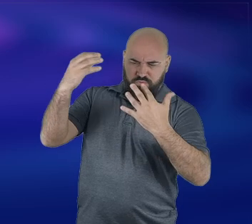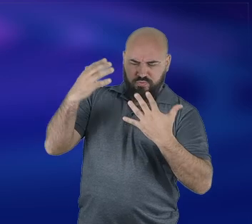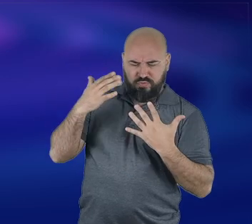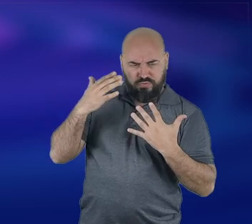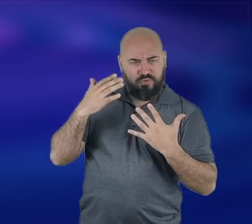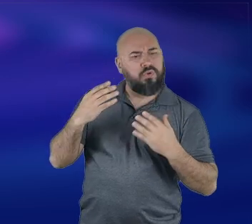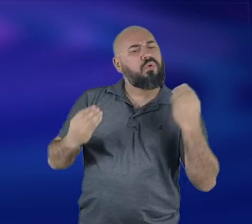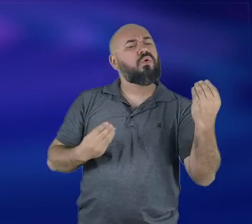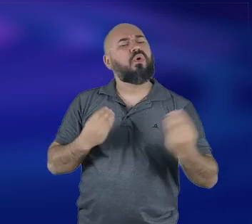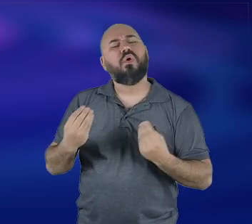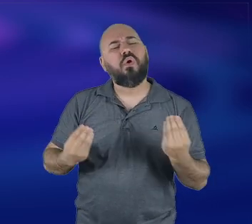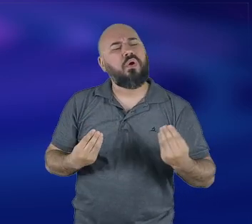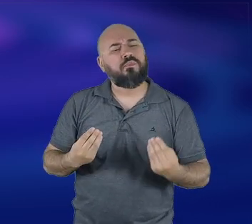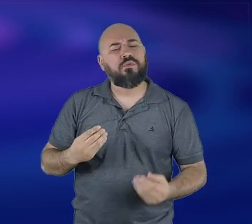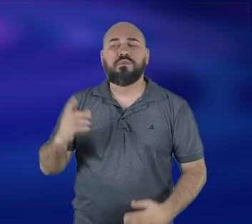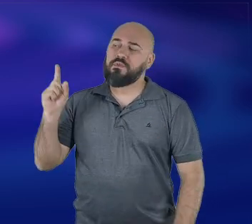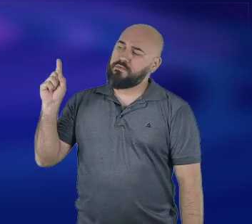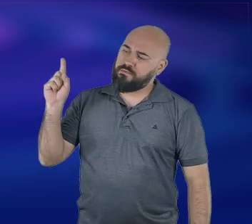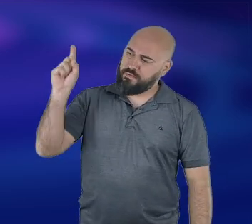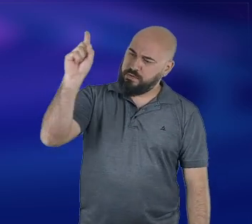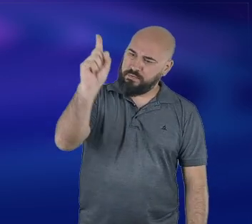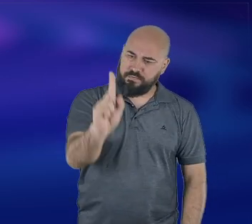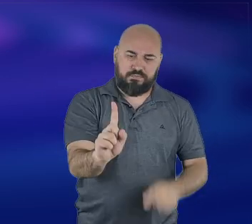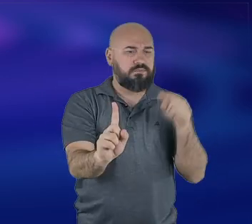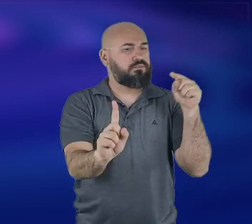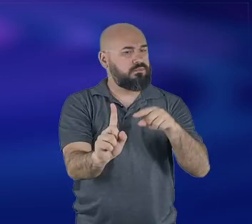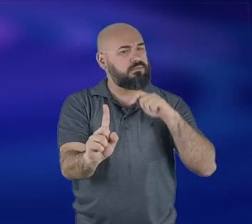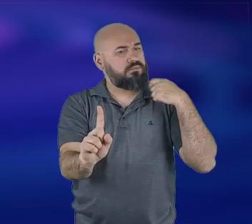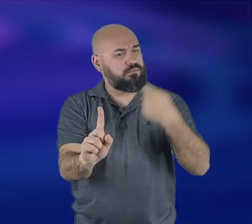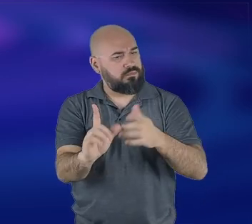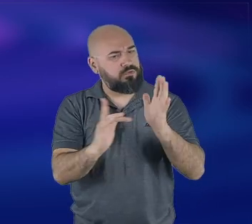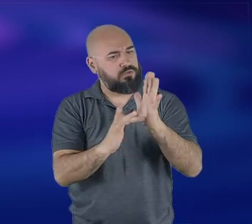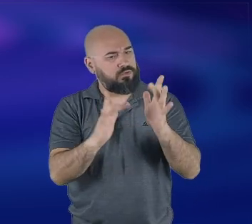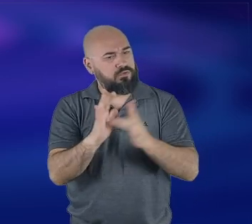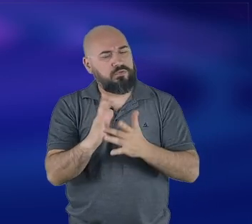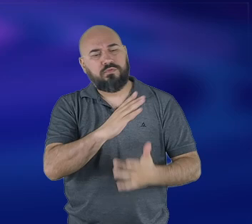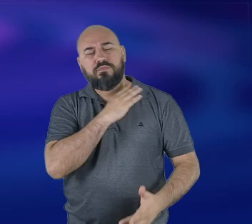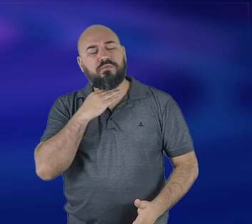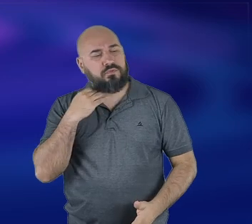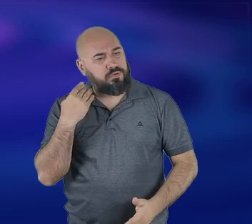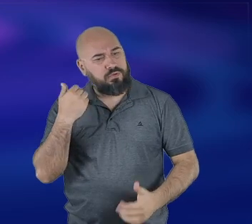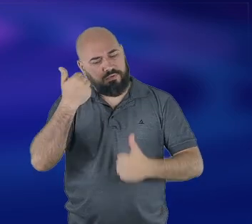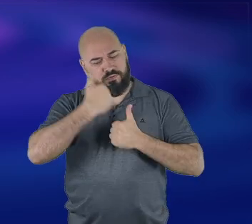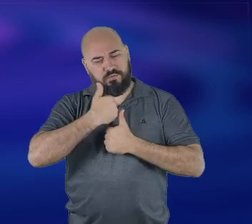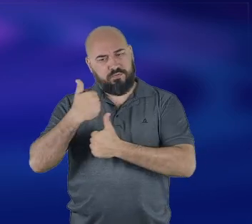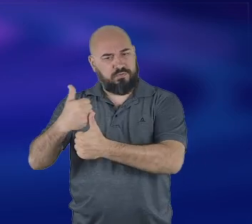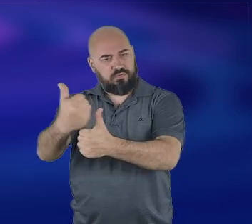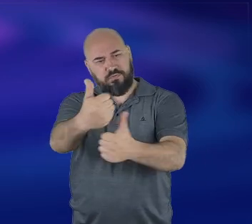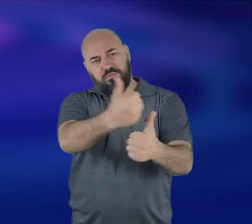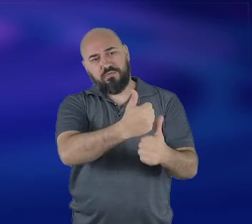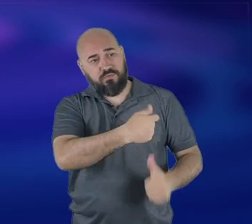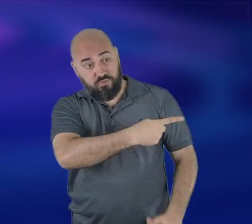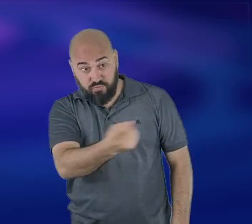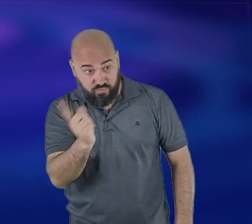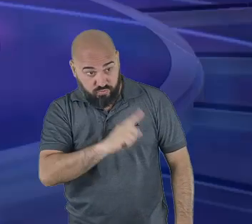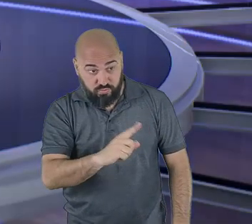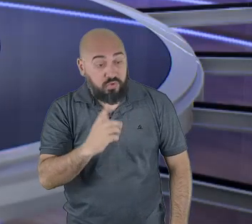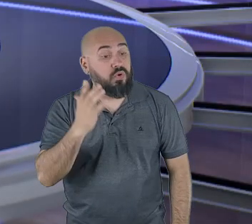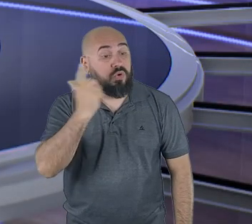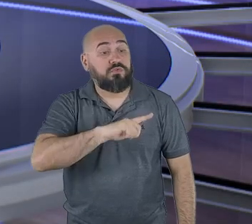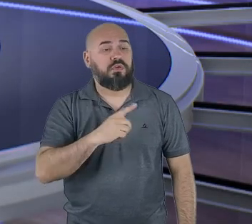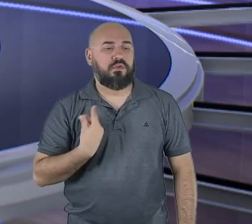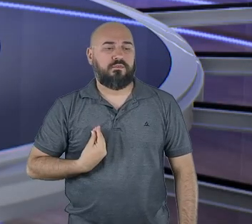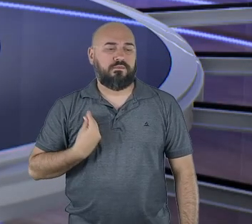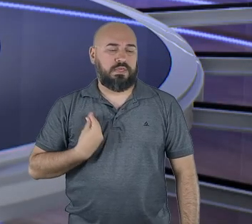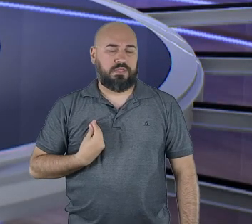em haver Deus enviado o seu Filho unigênito ao mundo para vivermos por meio dele.